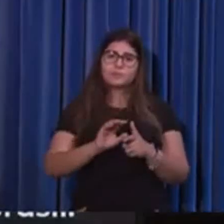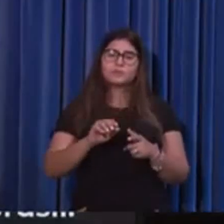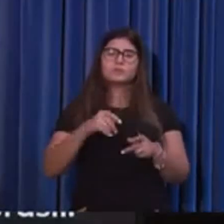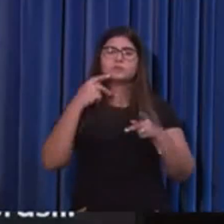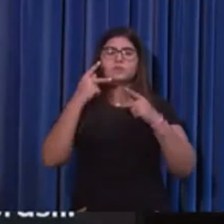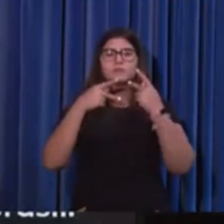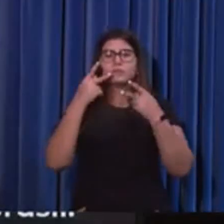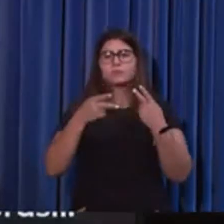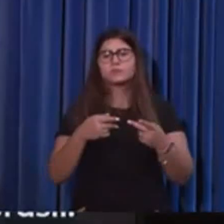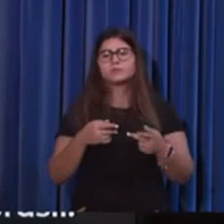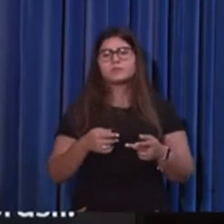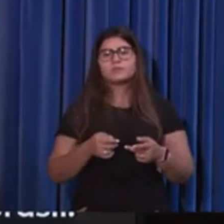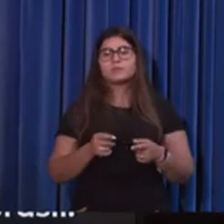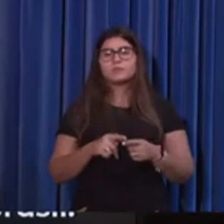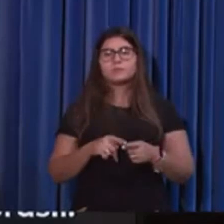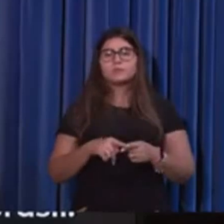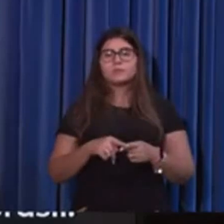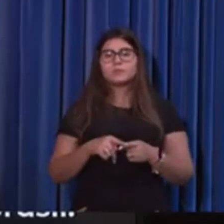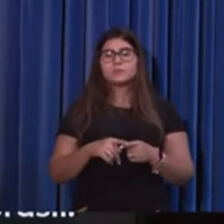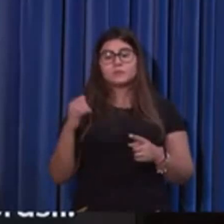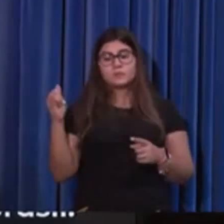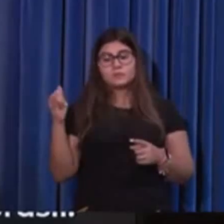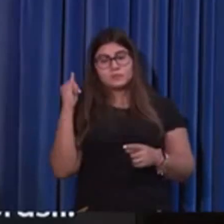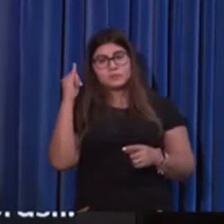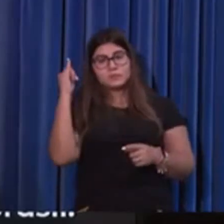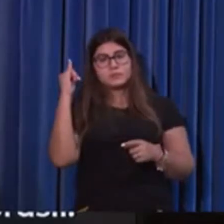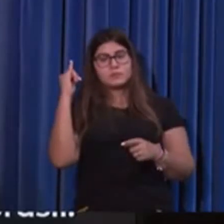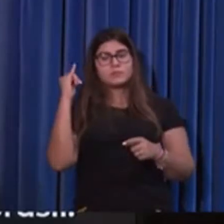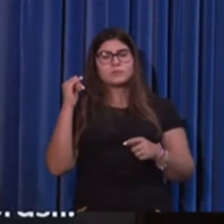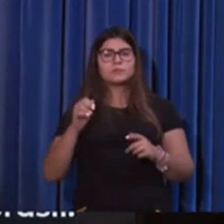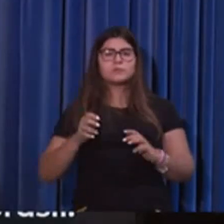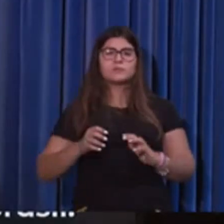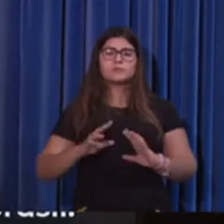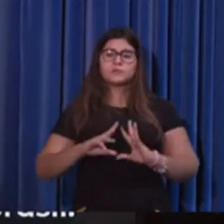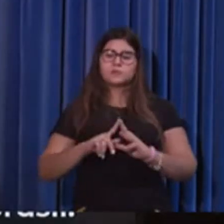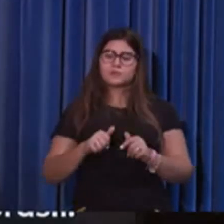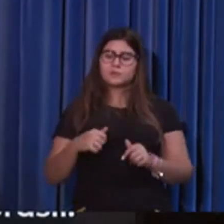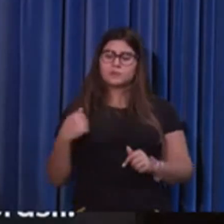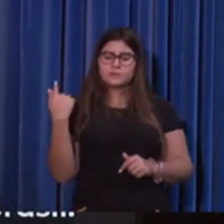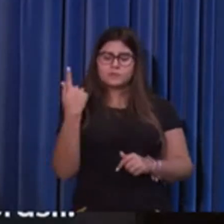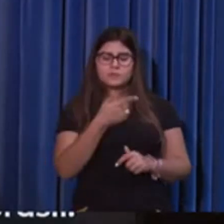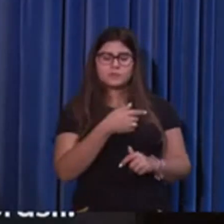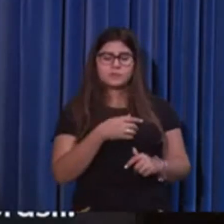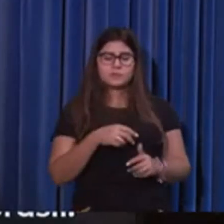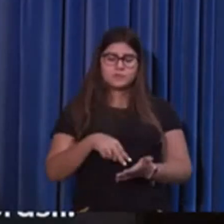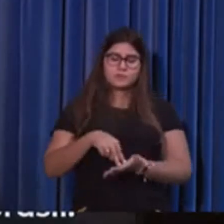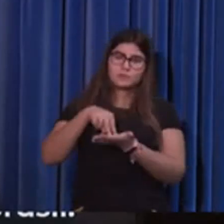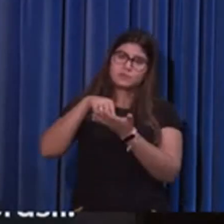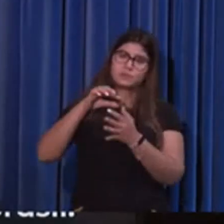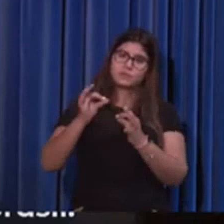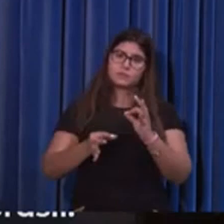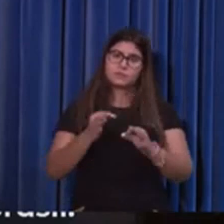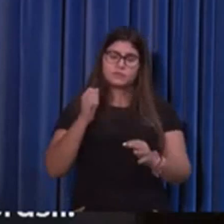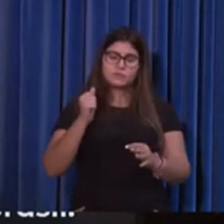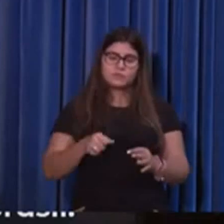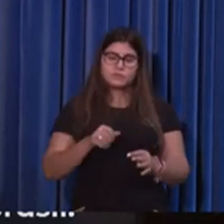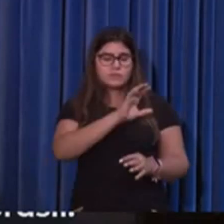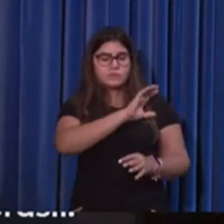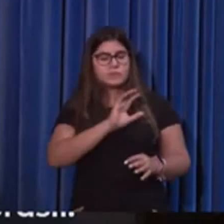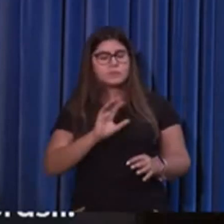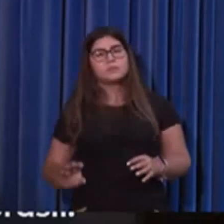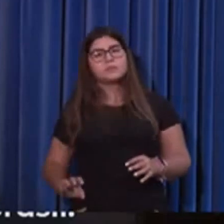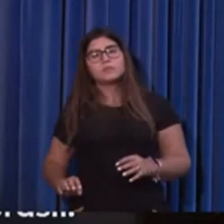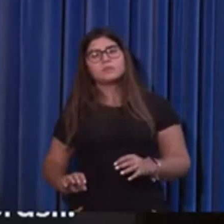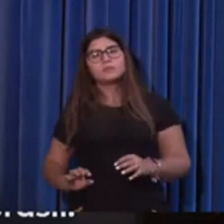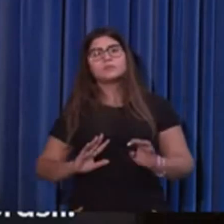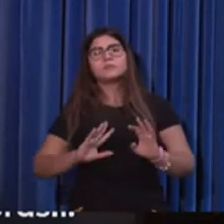diz assim: porque importa que todos nós compareçamos perante o tribunal de Cristo, para que cada